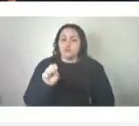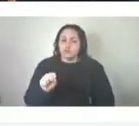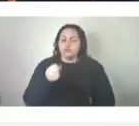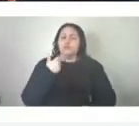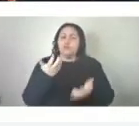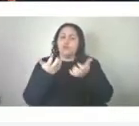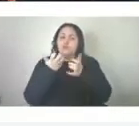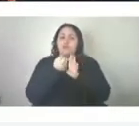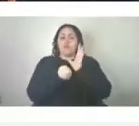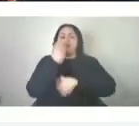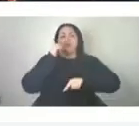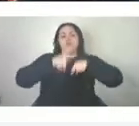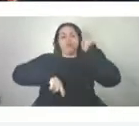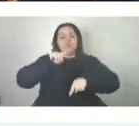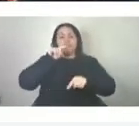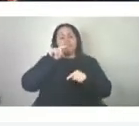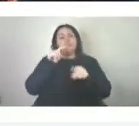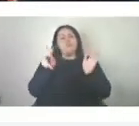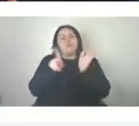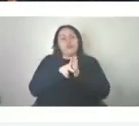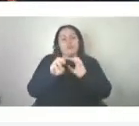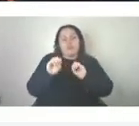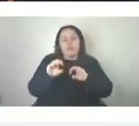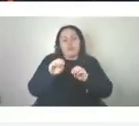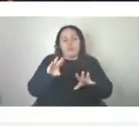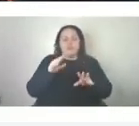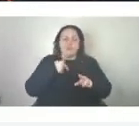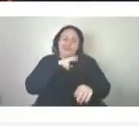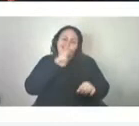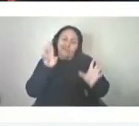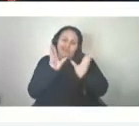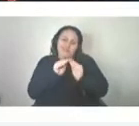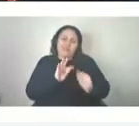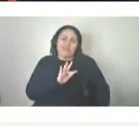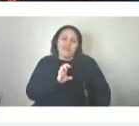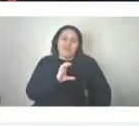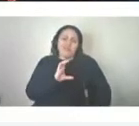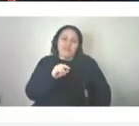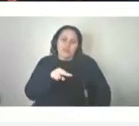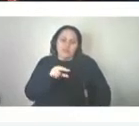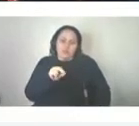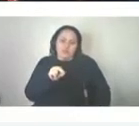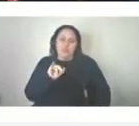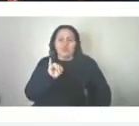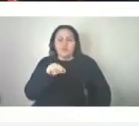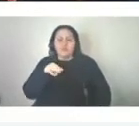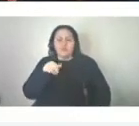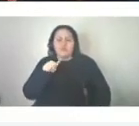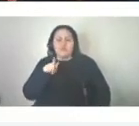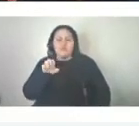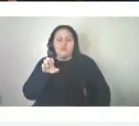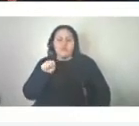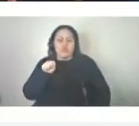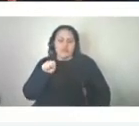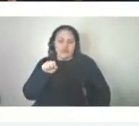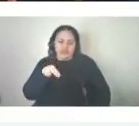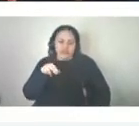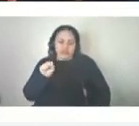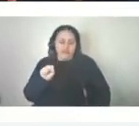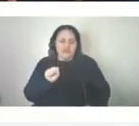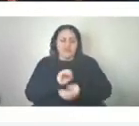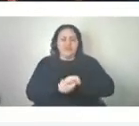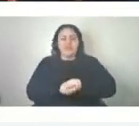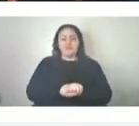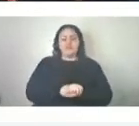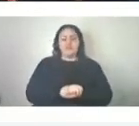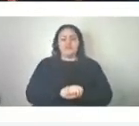né, através dessa, o que eu chamei de tecnoimagens. Pode passar outro. Isso foi um